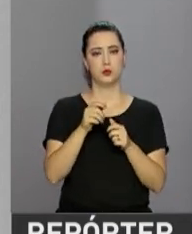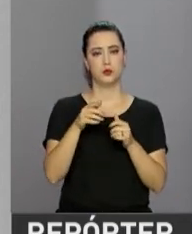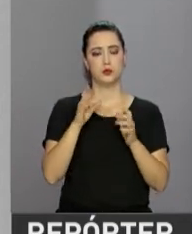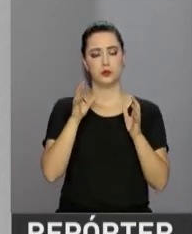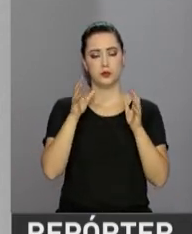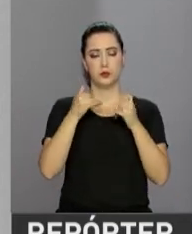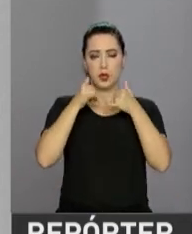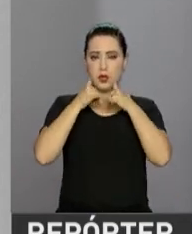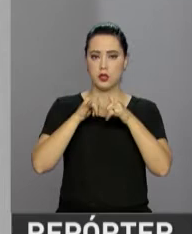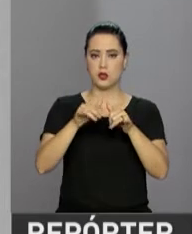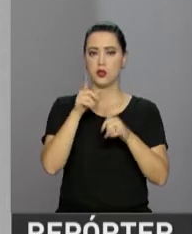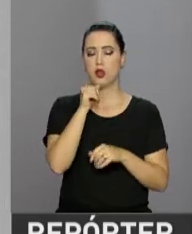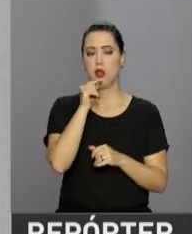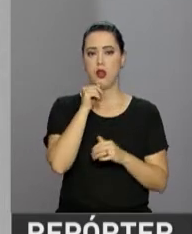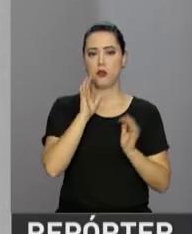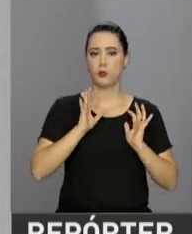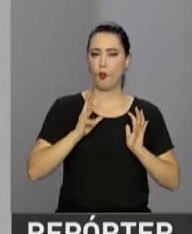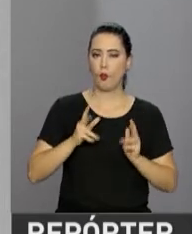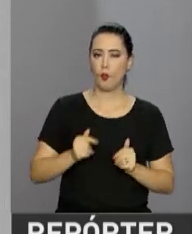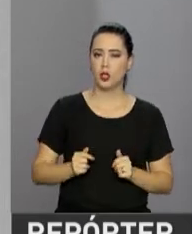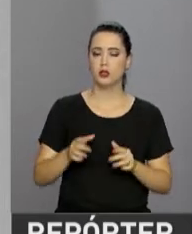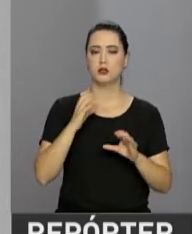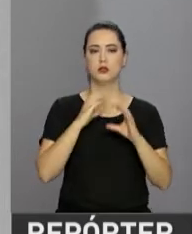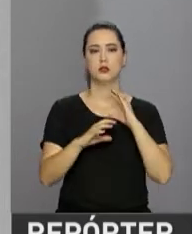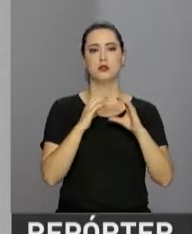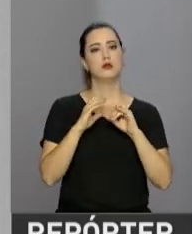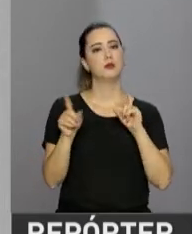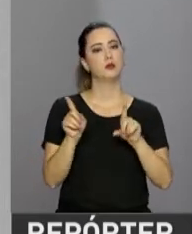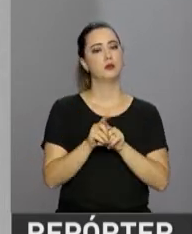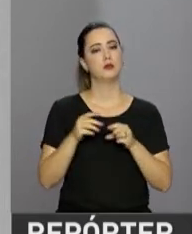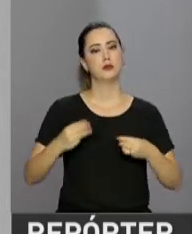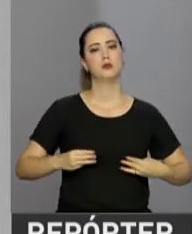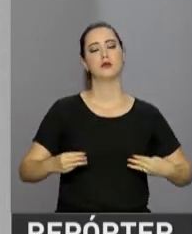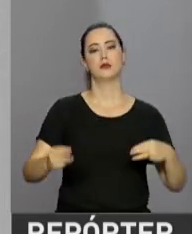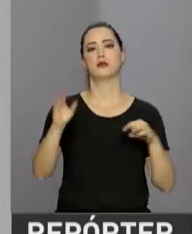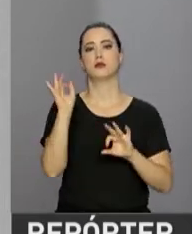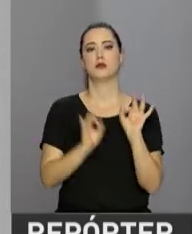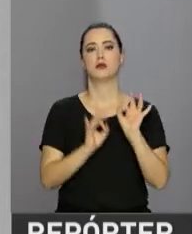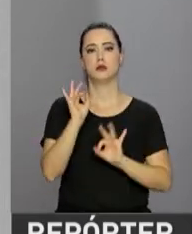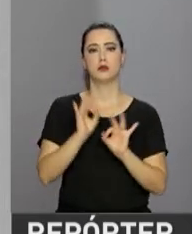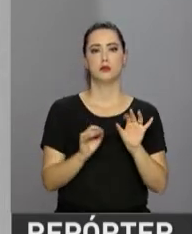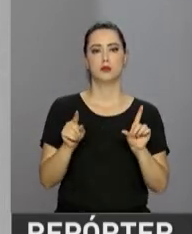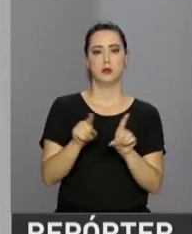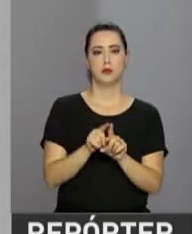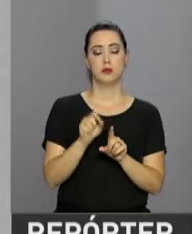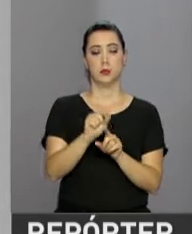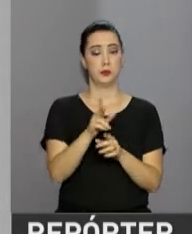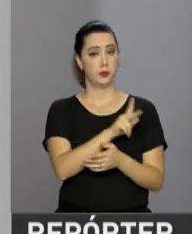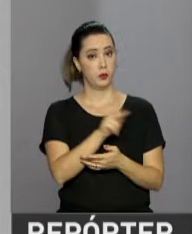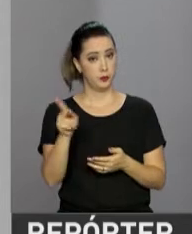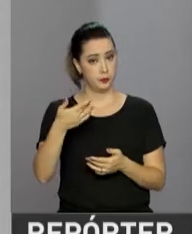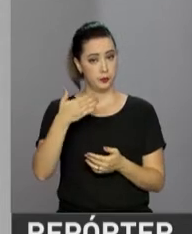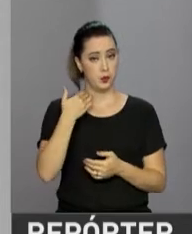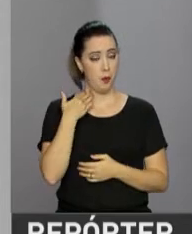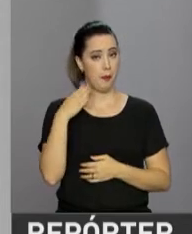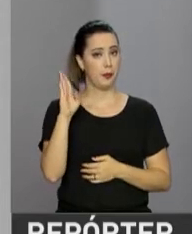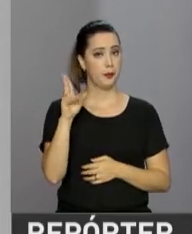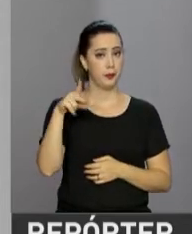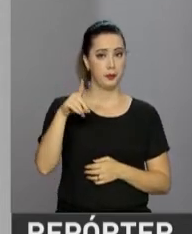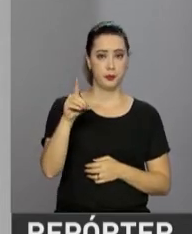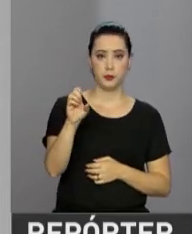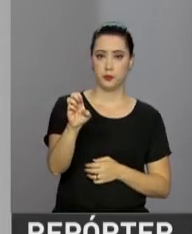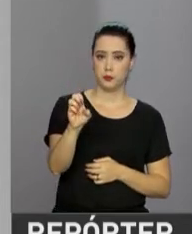água saneamento e telecomunicações o ministro do planejamento esteves colnago e o presidente do bnds